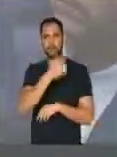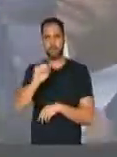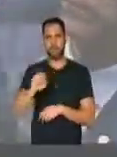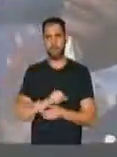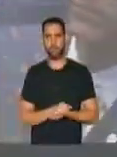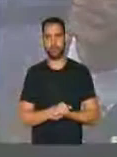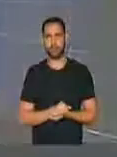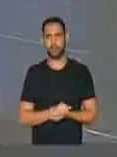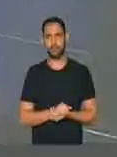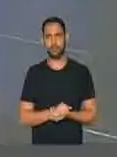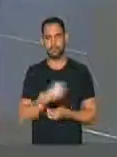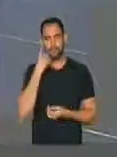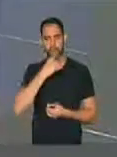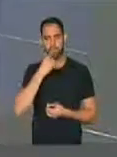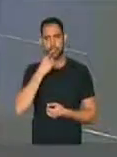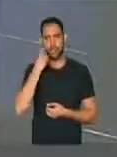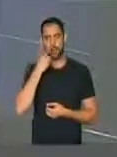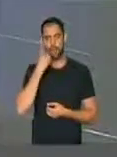2018!